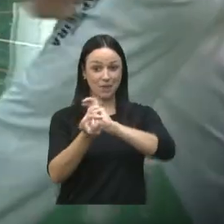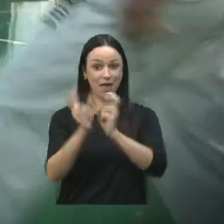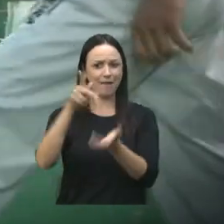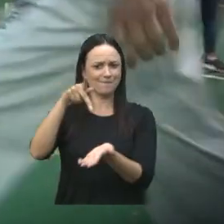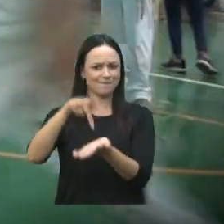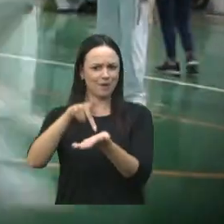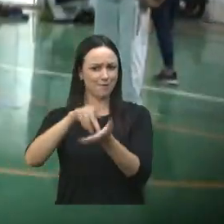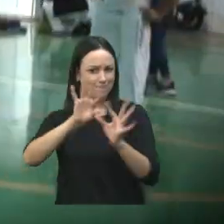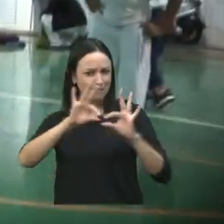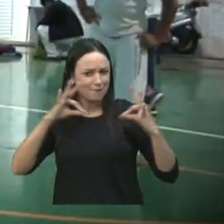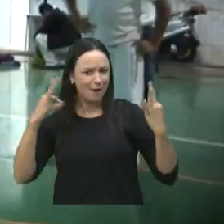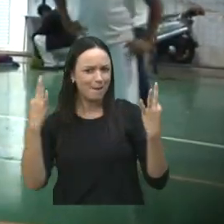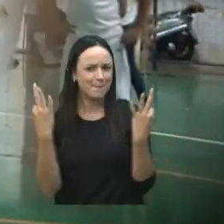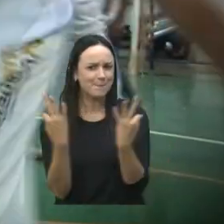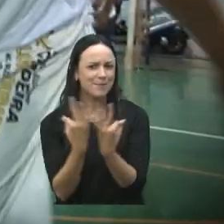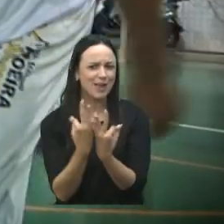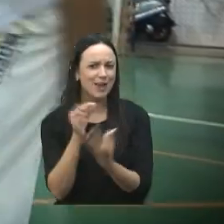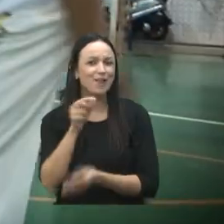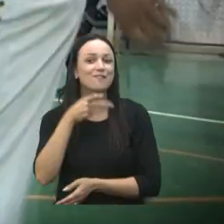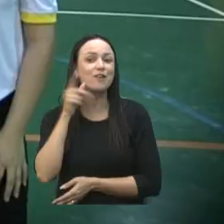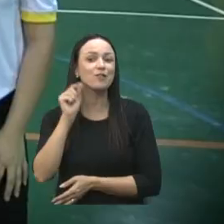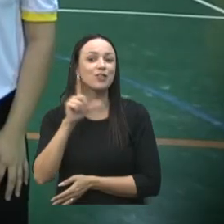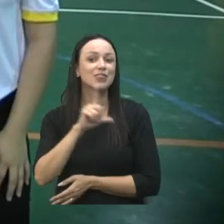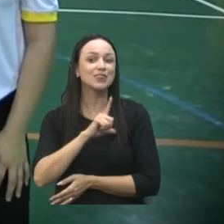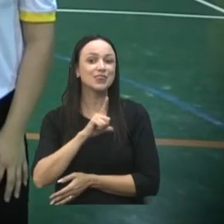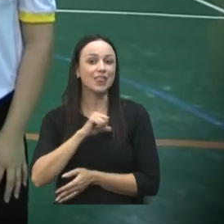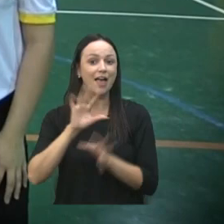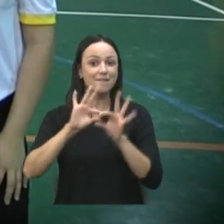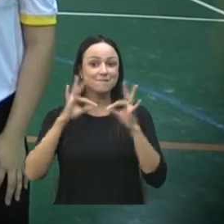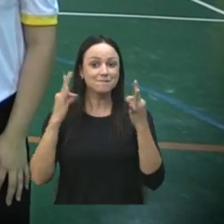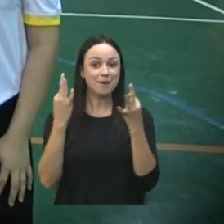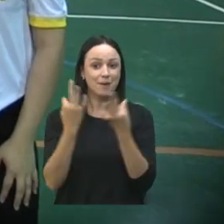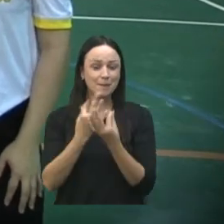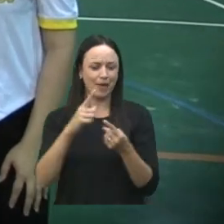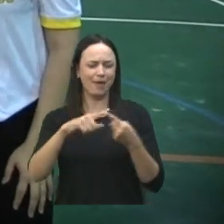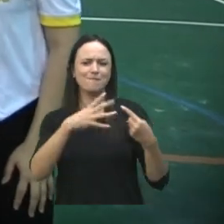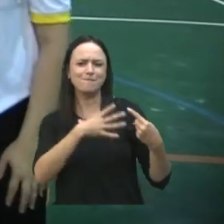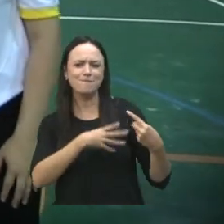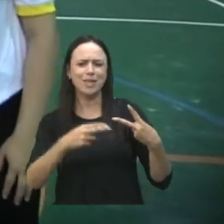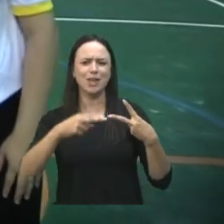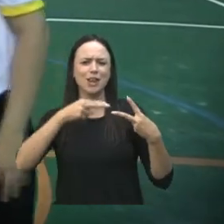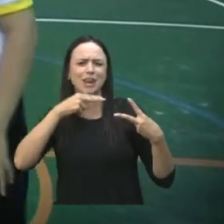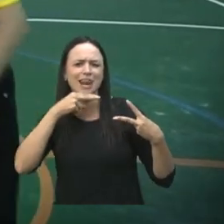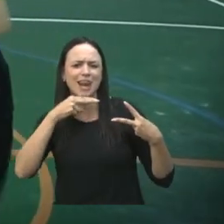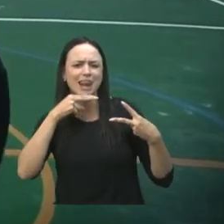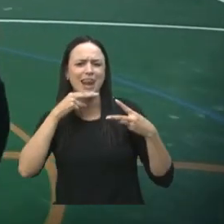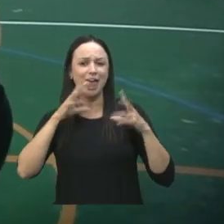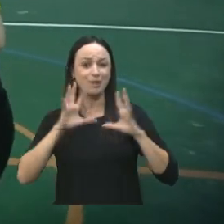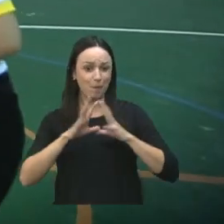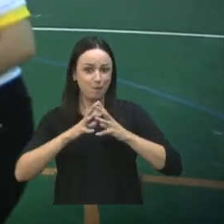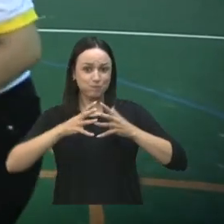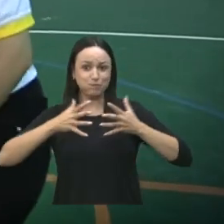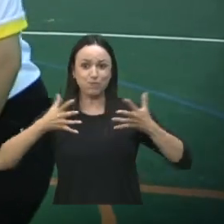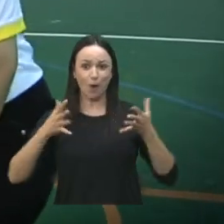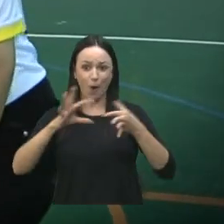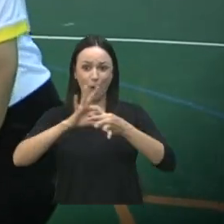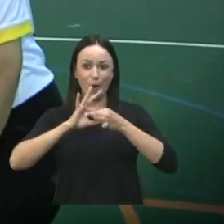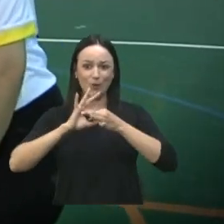verdadeira família... o que dizer quando se tem os parentes, filhos e netos formando uma grande